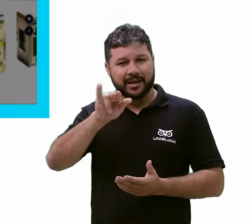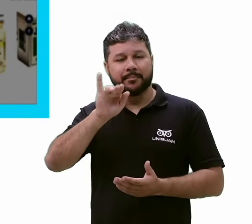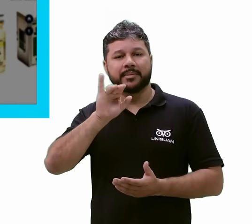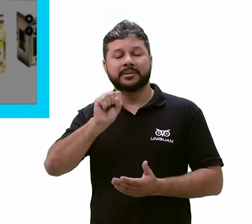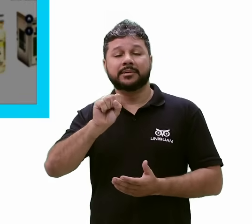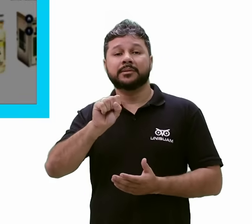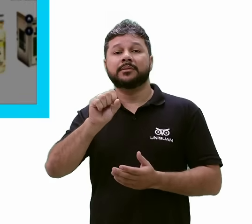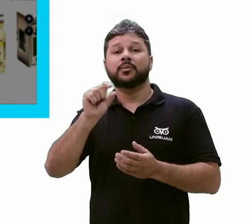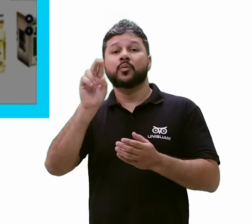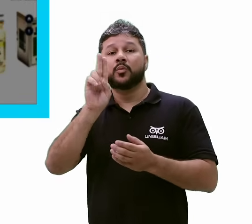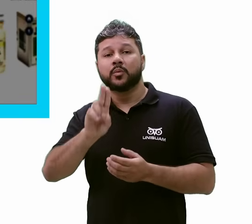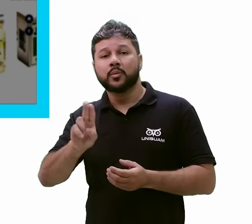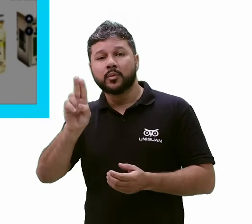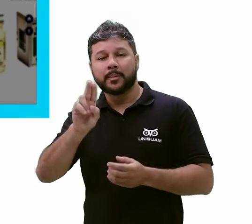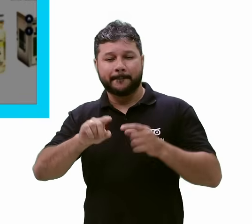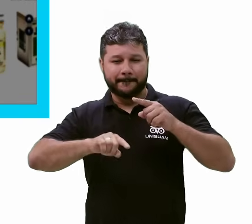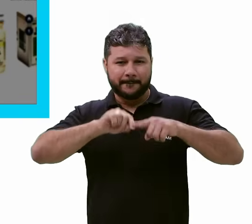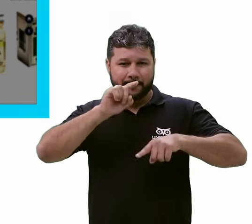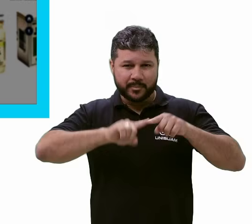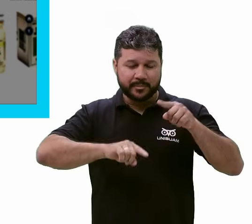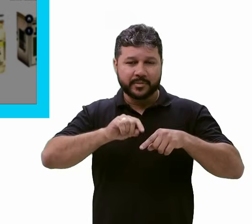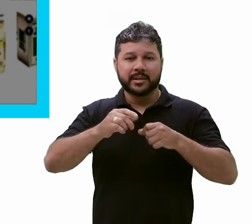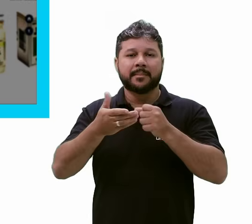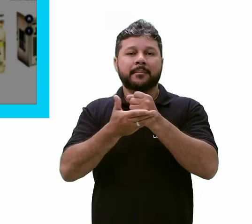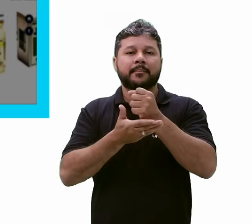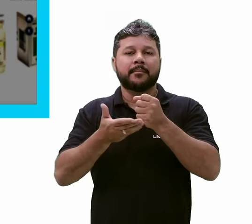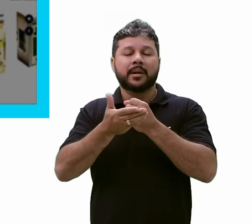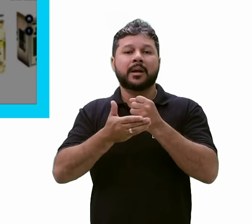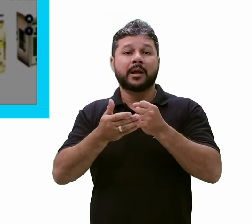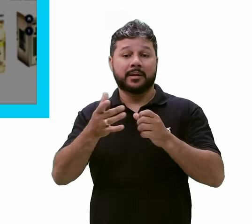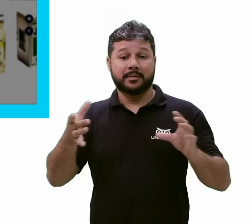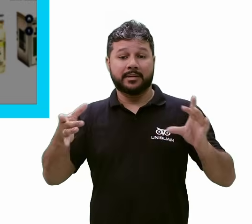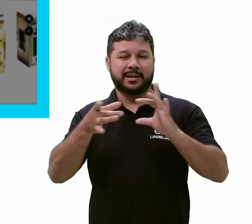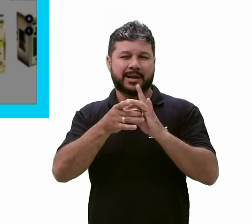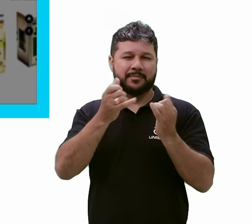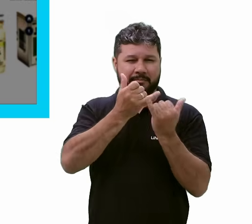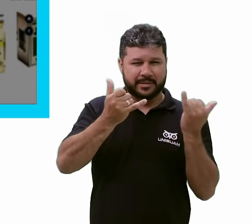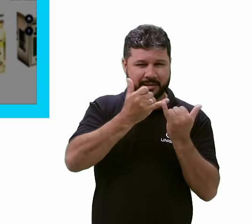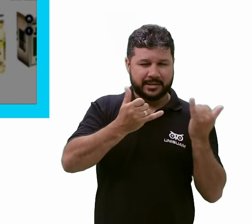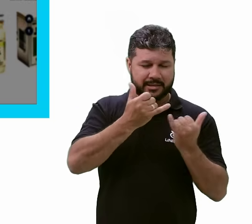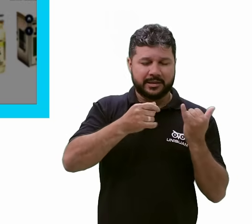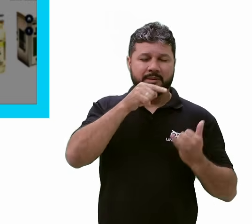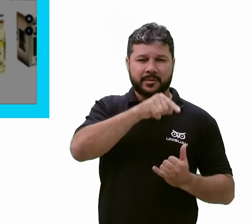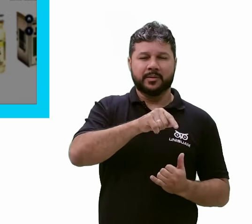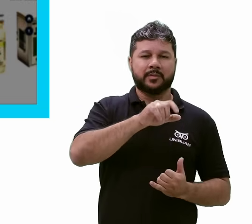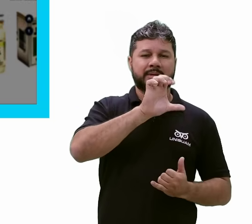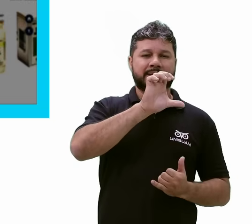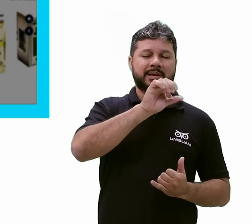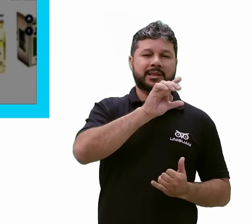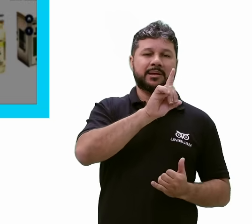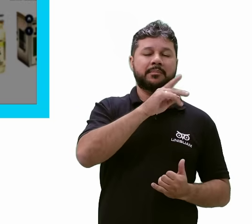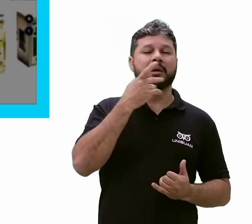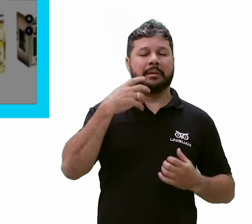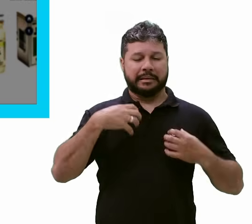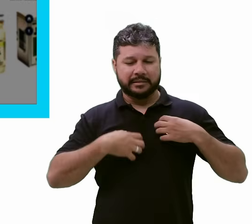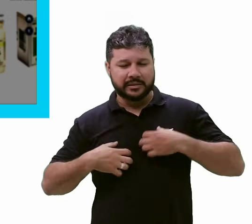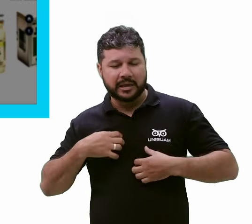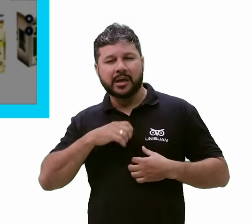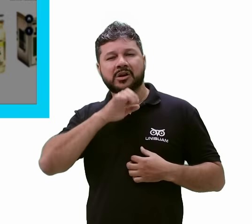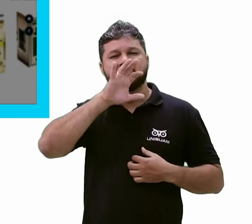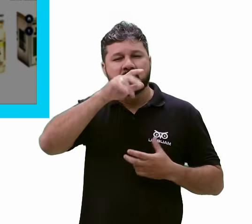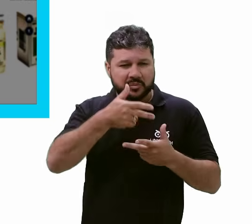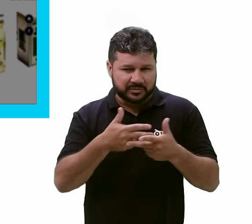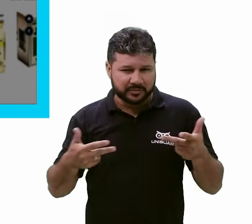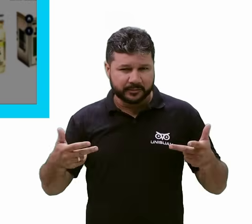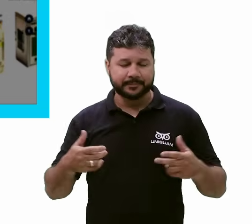cannabis, e aí usando um produto à base de uma substância análoga ao THC, tá? Para tratar náusea, enjoo,